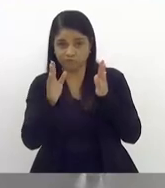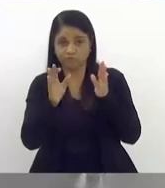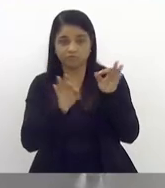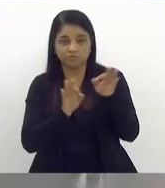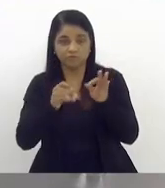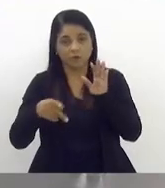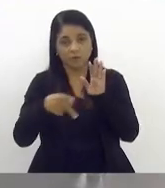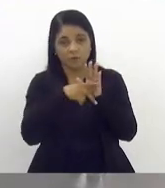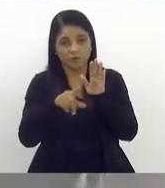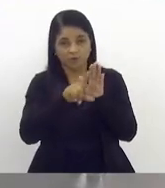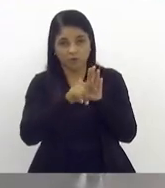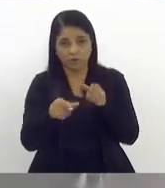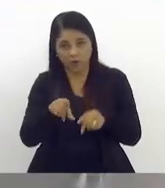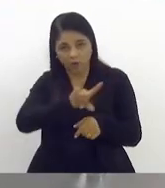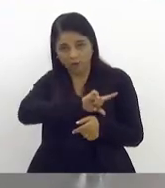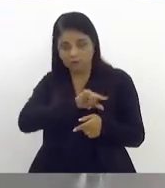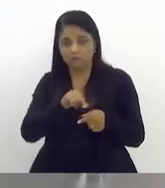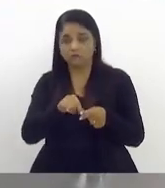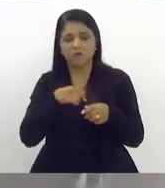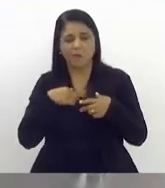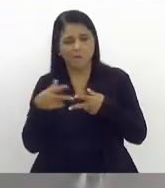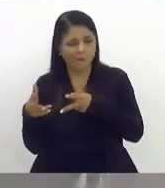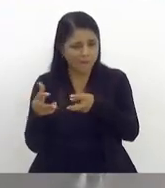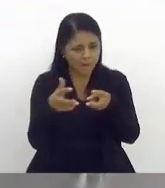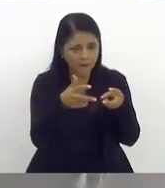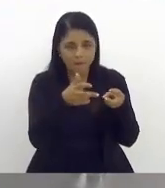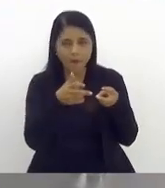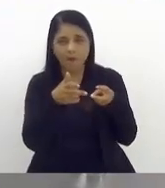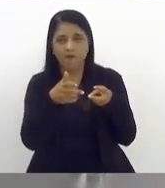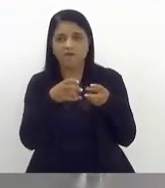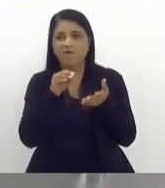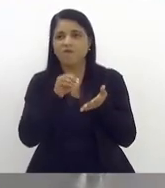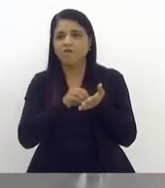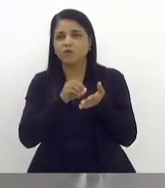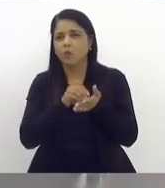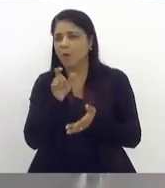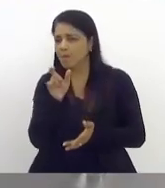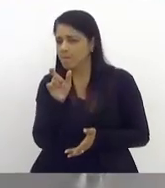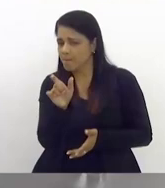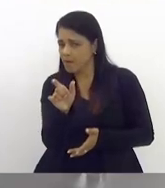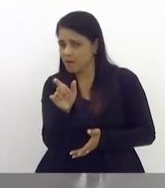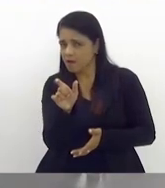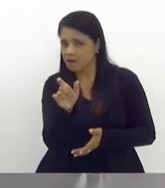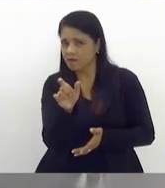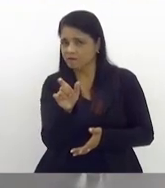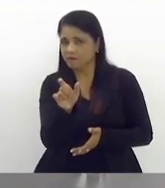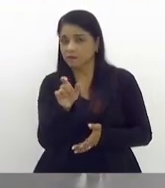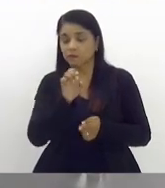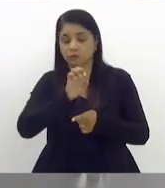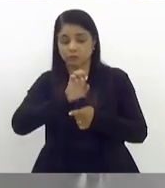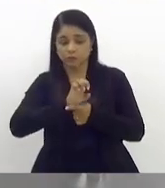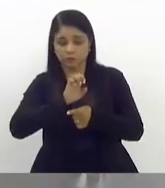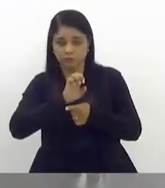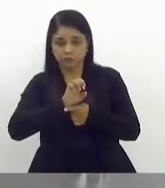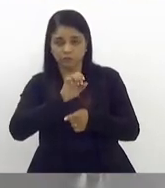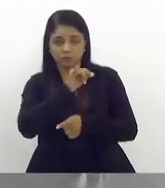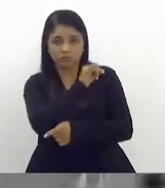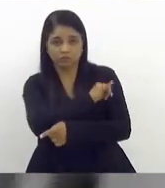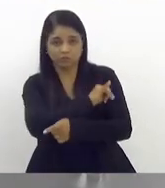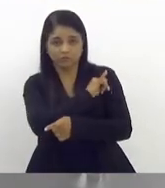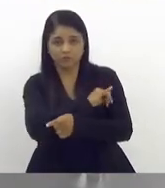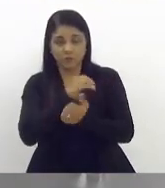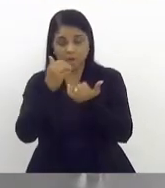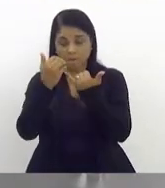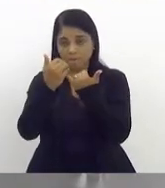projeto anterior. Eu observei aqui que faltou uma palavra que fica considerado no âmbito do Estado do Rio de Janeiro como patrimônio